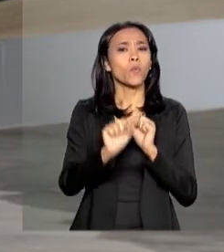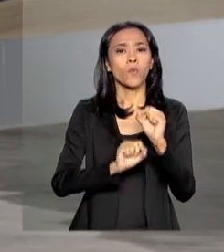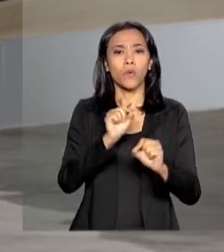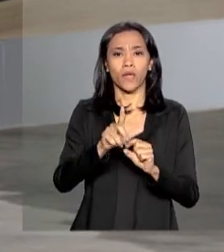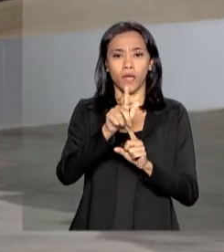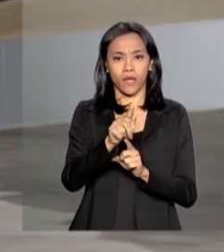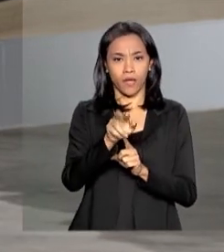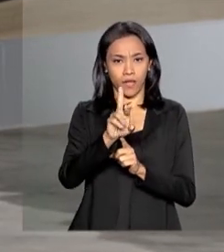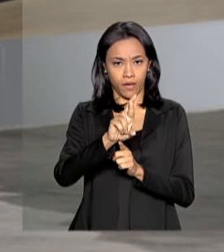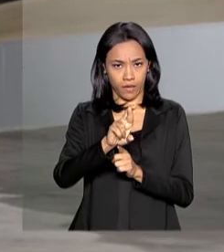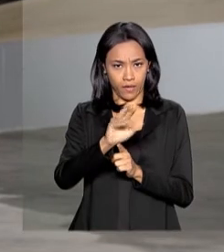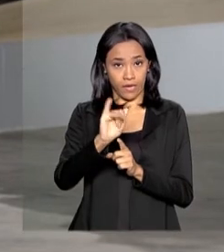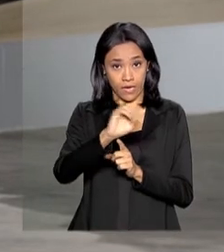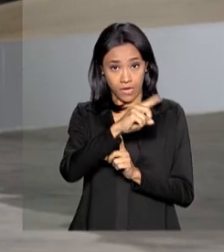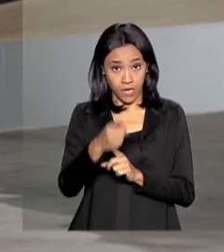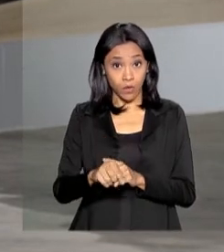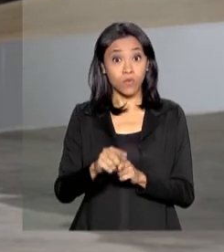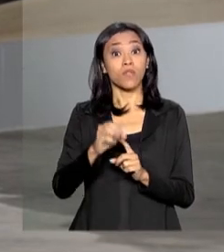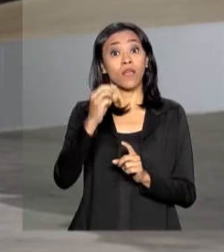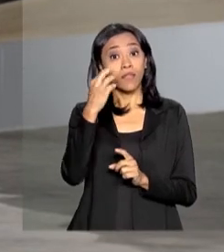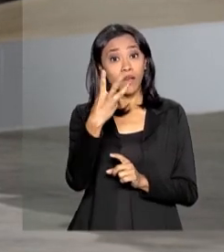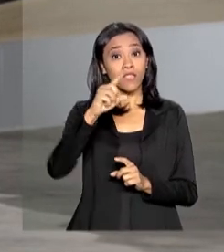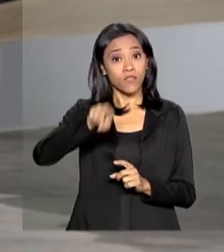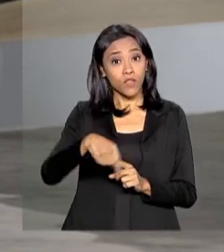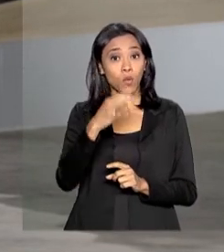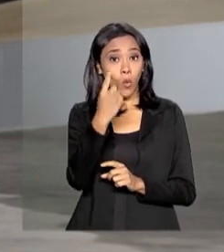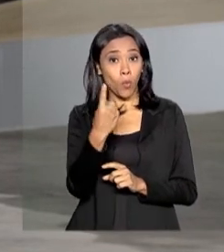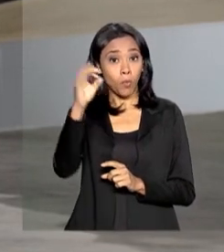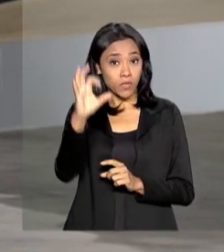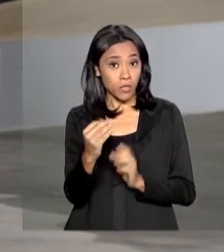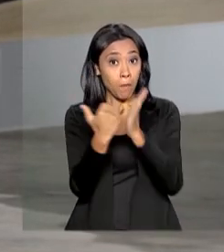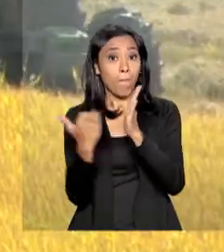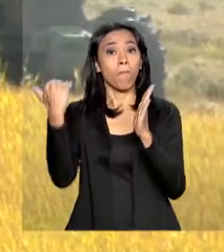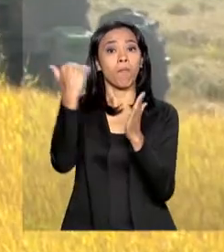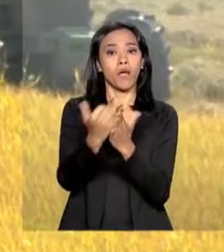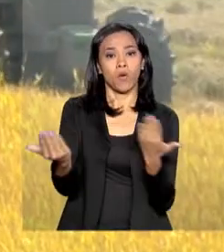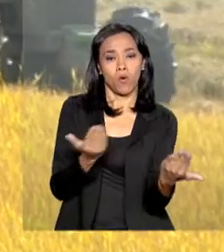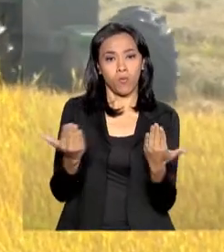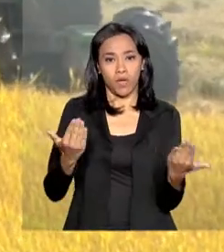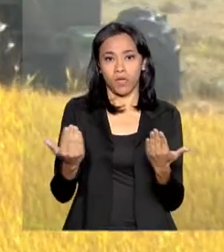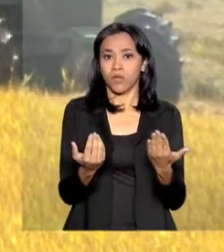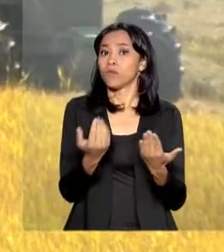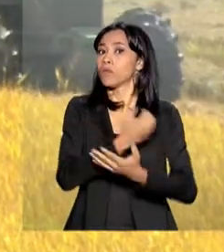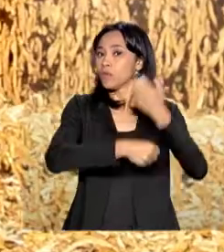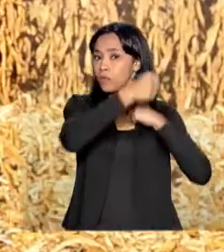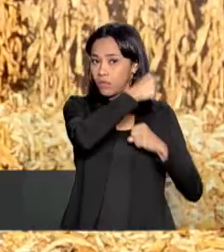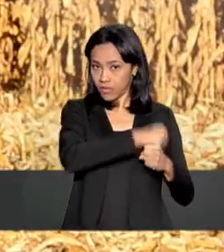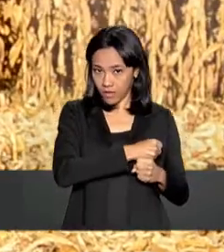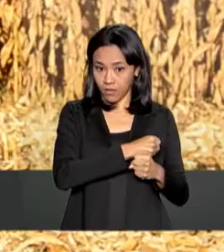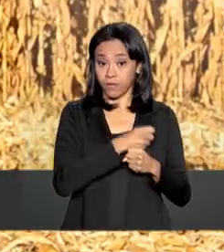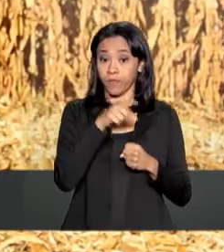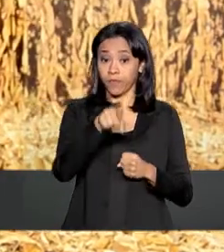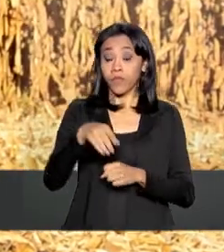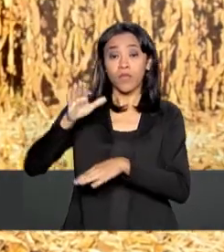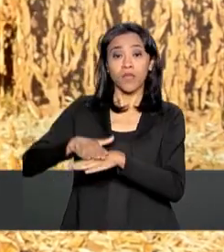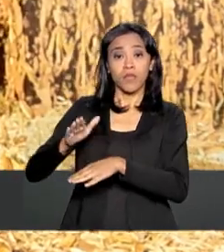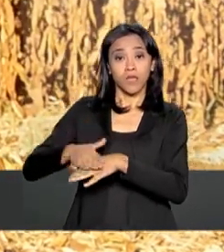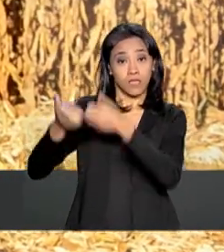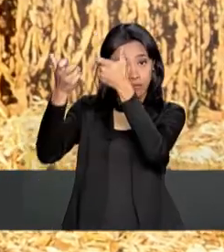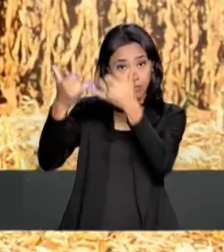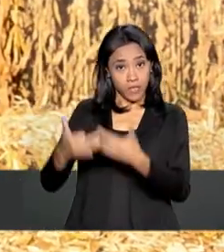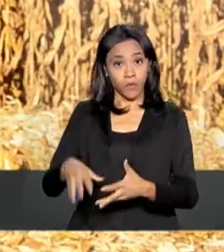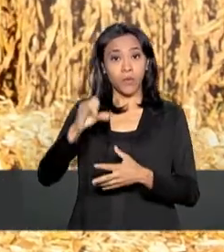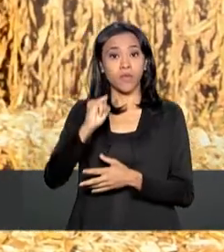3,1 por cento maior que a de 2018 a estimativa para a safra de 2019 segundo o ibge é